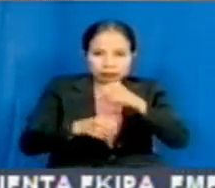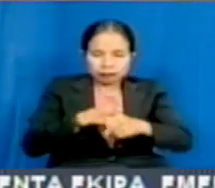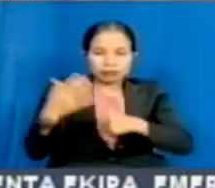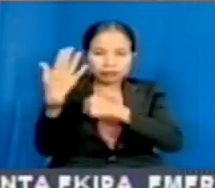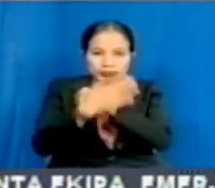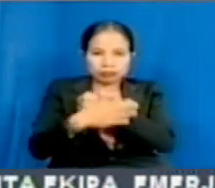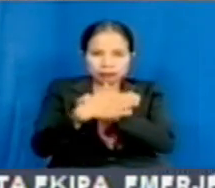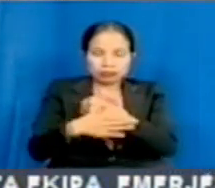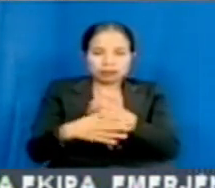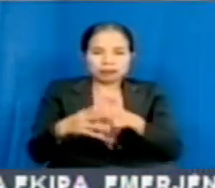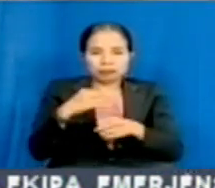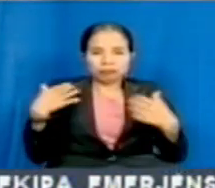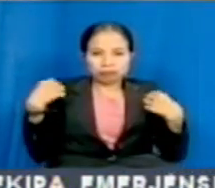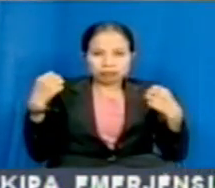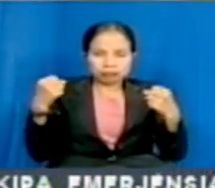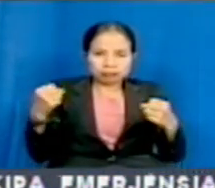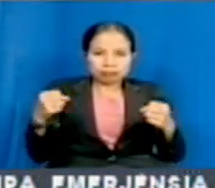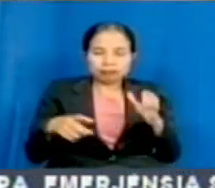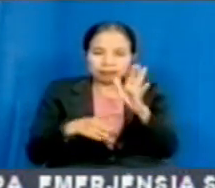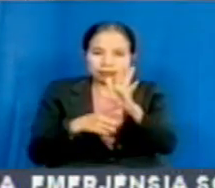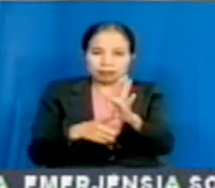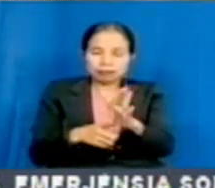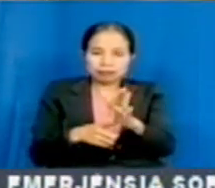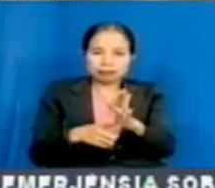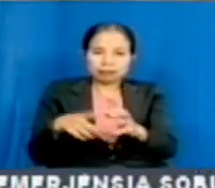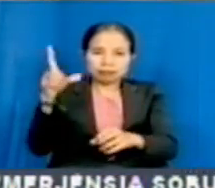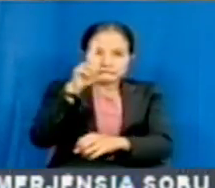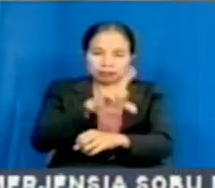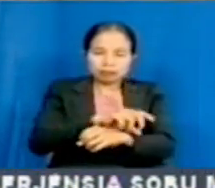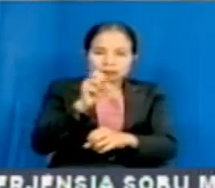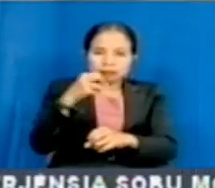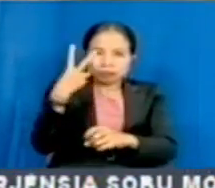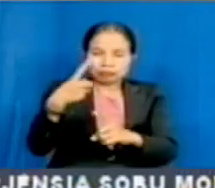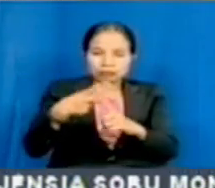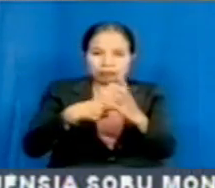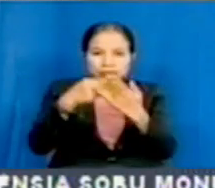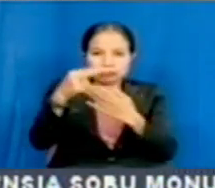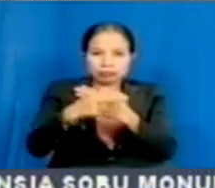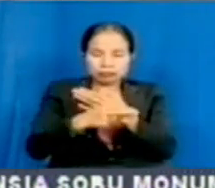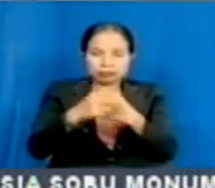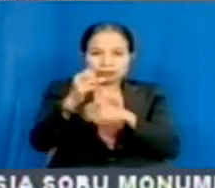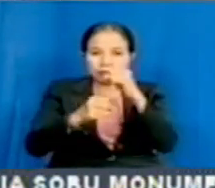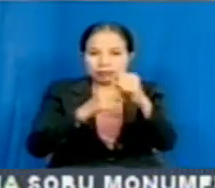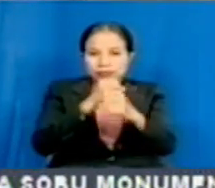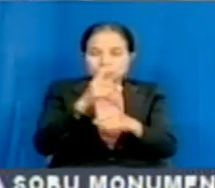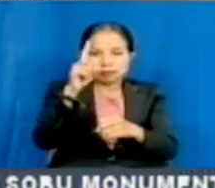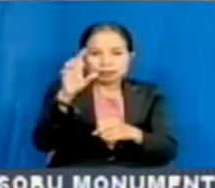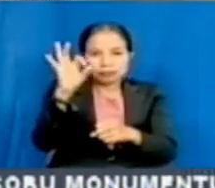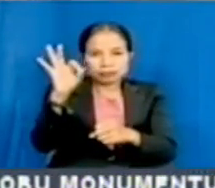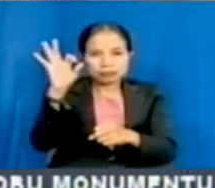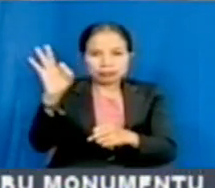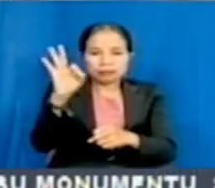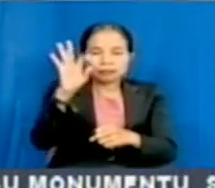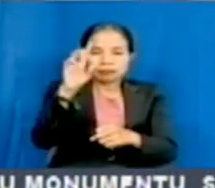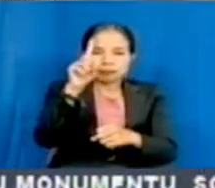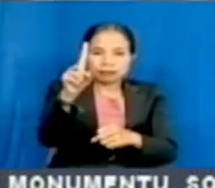patriótica radical no forte. Nebehatudu e haloron sa nulo resin drua. Fulang novembro, tinan rihunda tu sia sia nulo